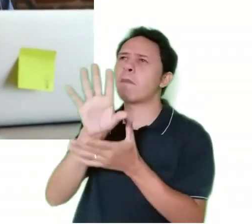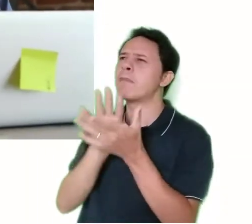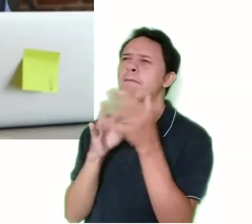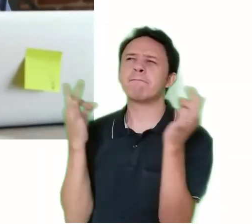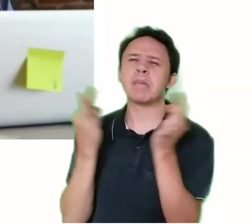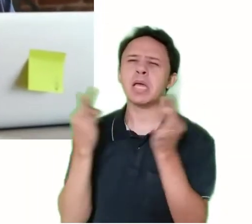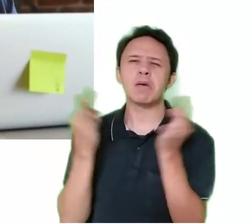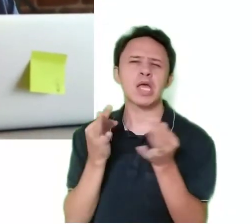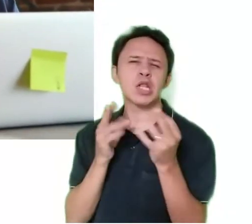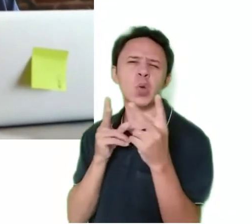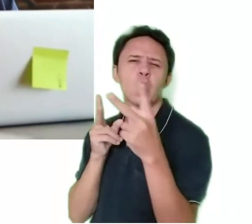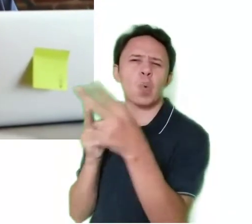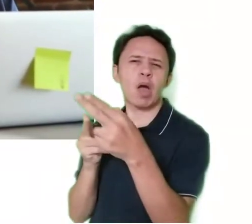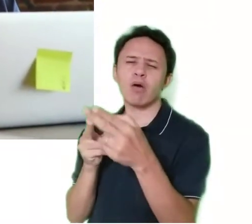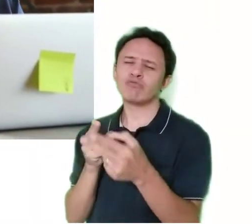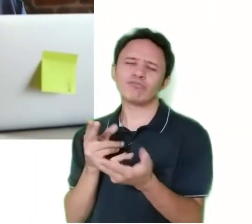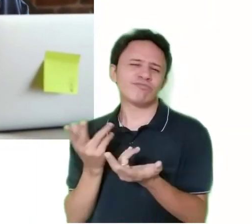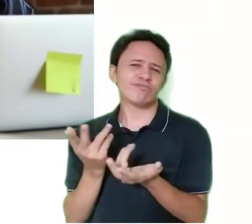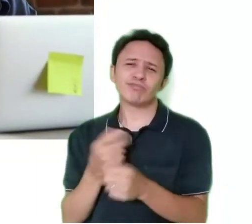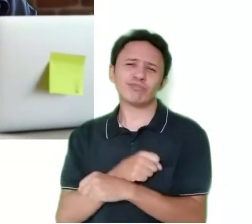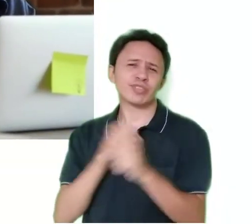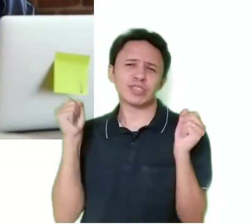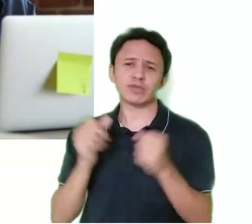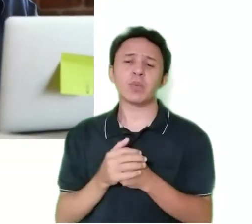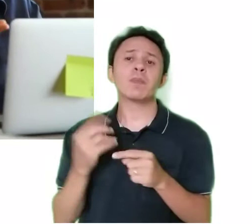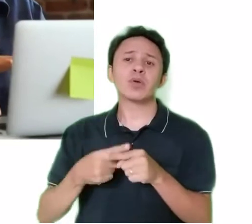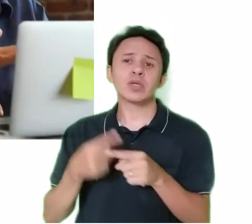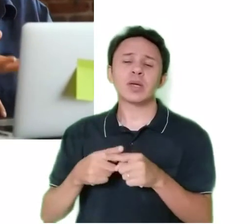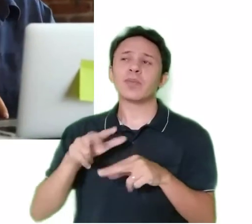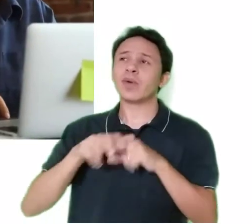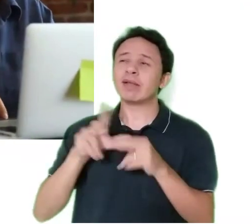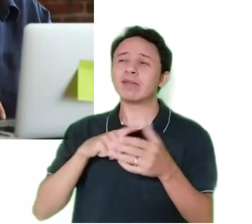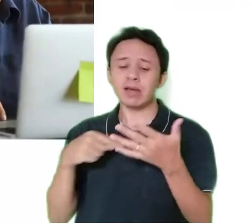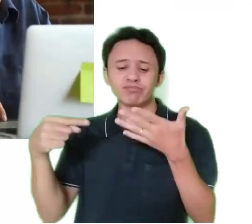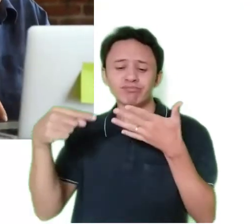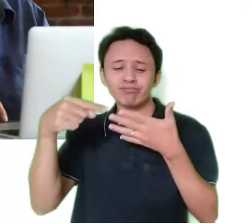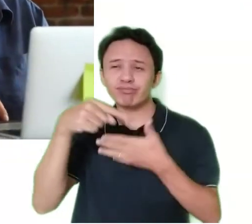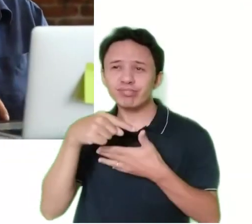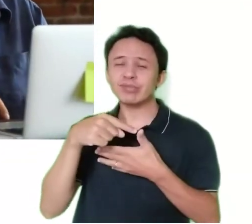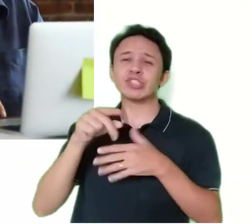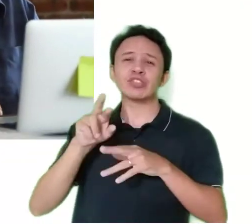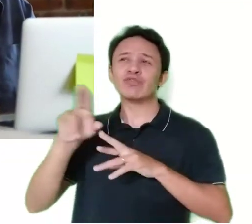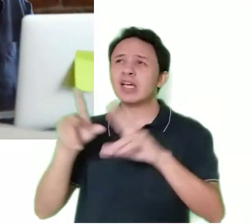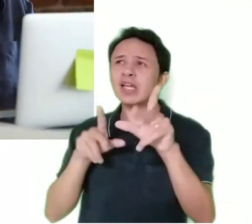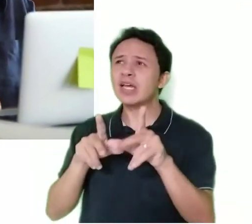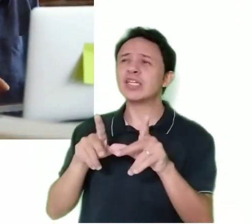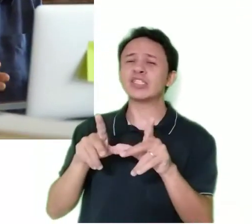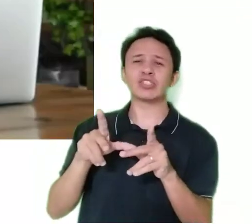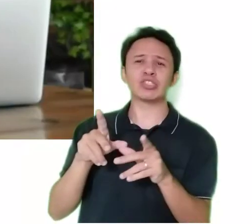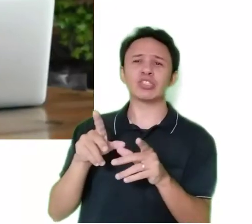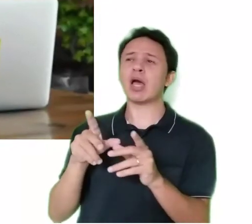cópia perfeita. Por quê? Porque envolve muitos aspectos além da voz do